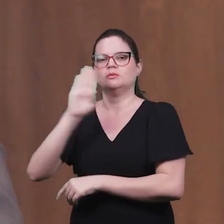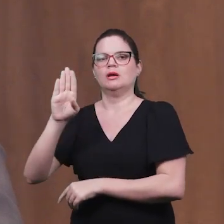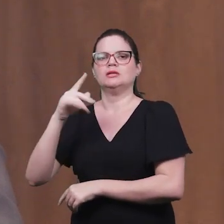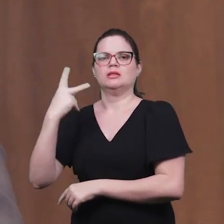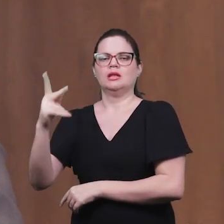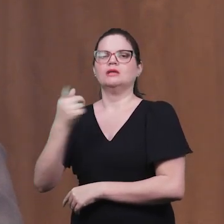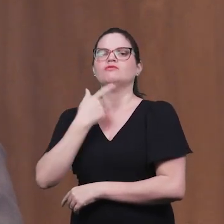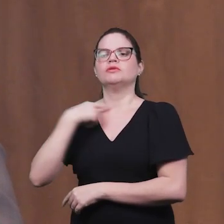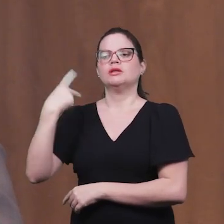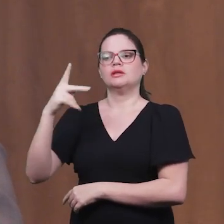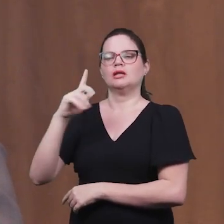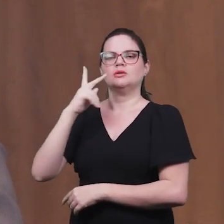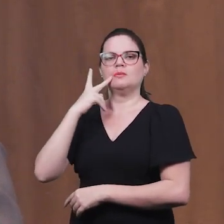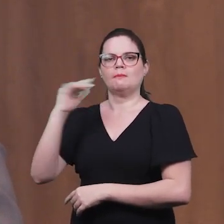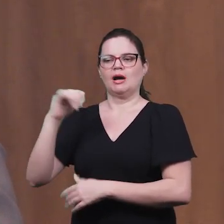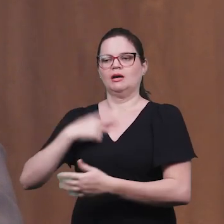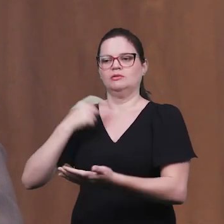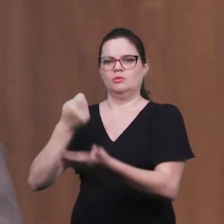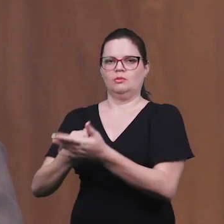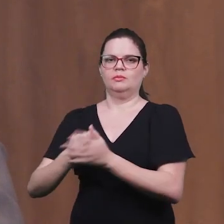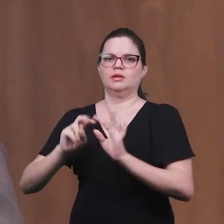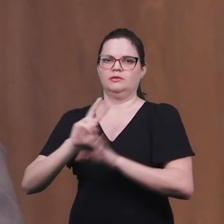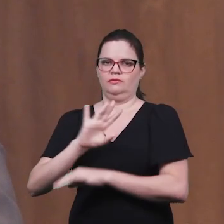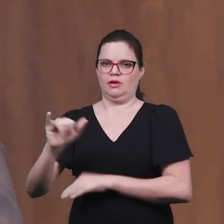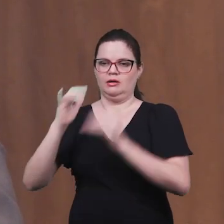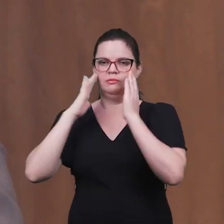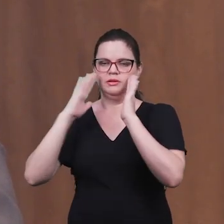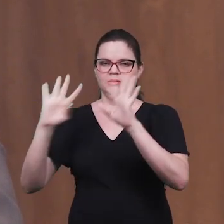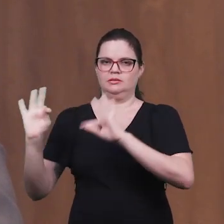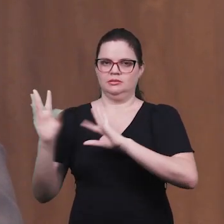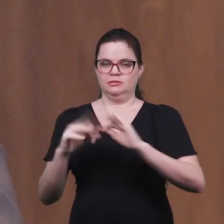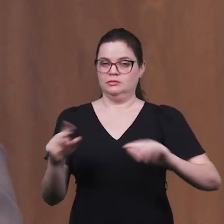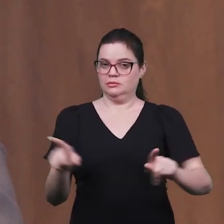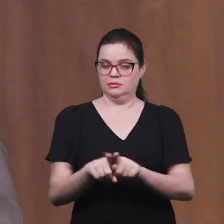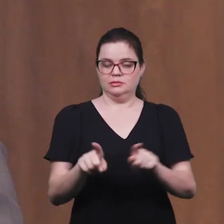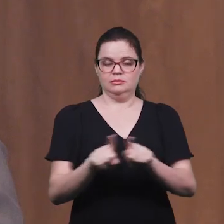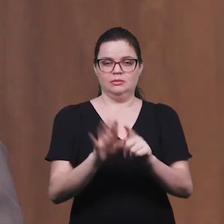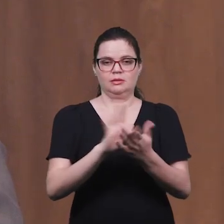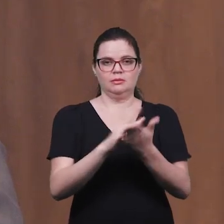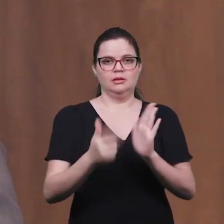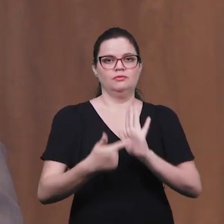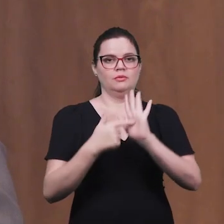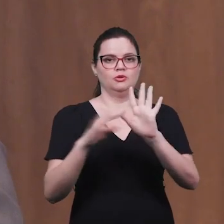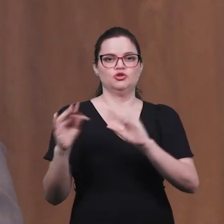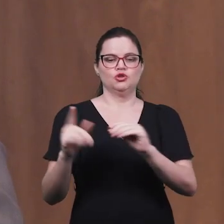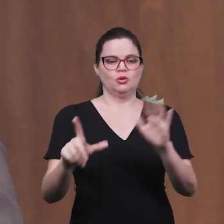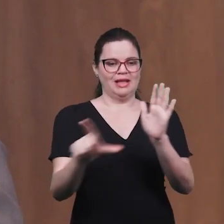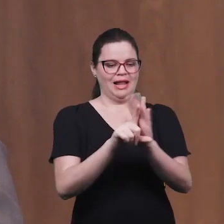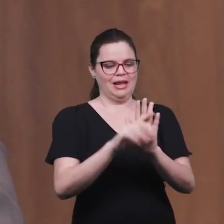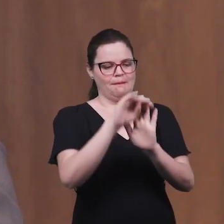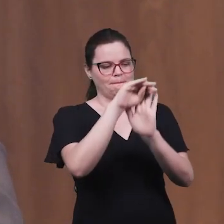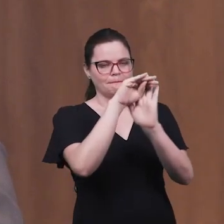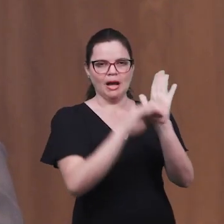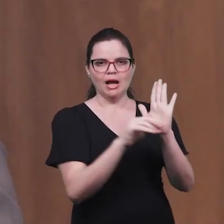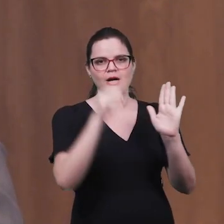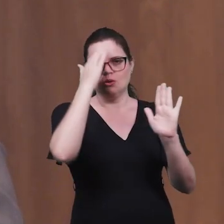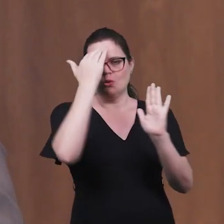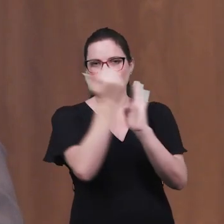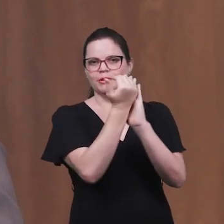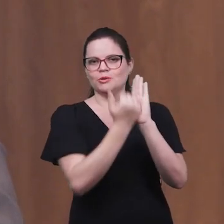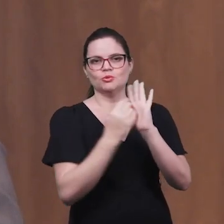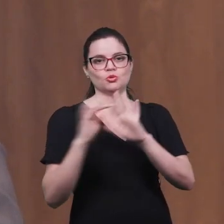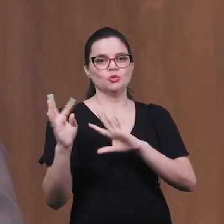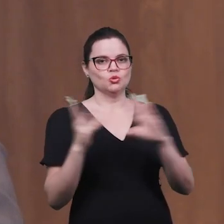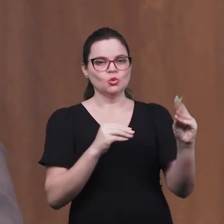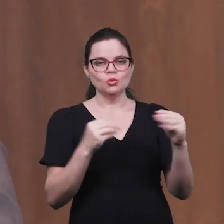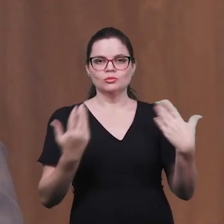a vontade do Pai. Inclusive, ressalta na palavra que ele cumpriu toda a lei, né? Nenhum tio da lei caiu